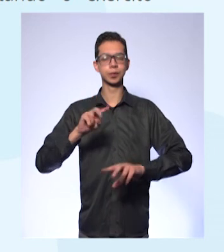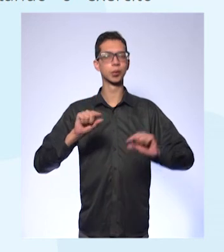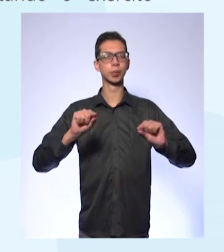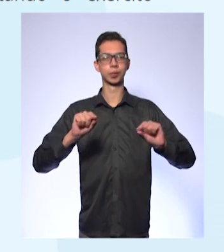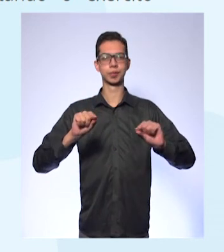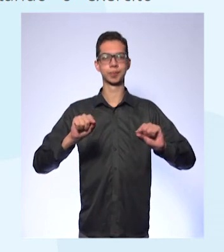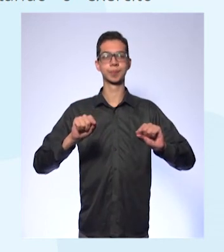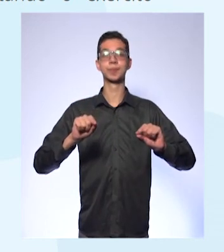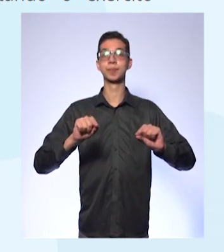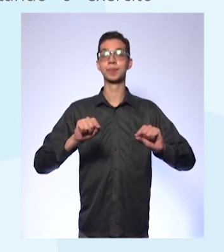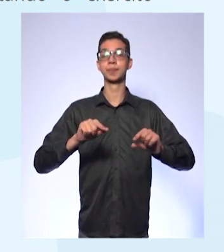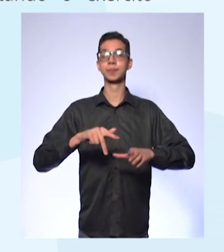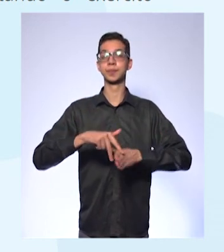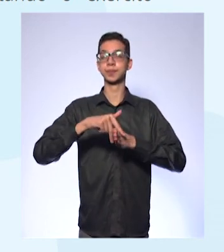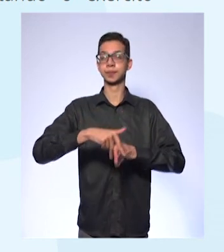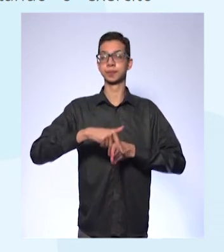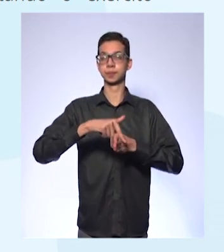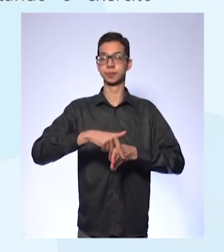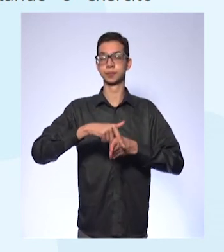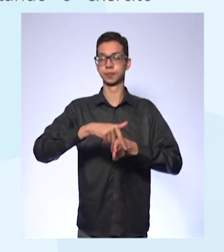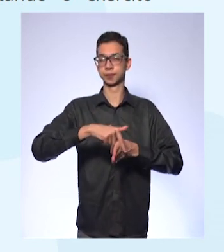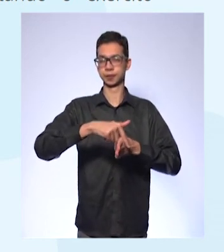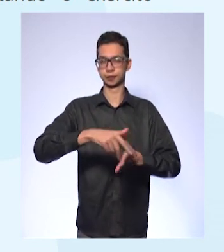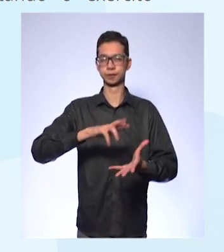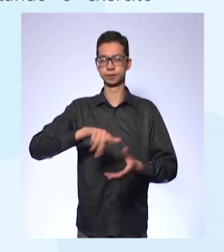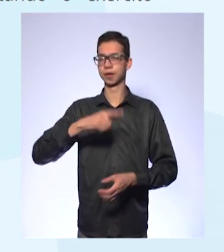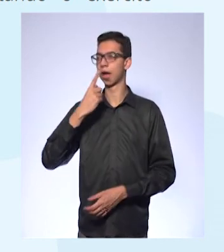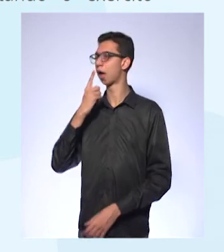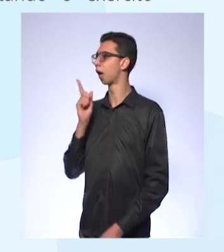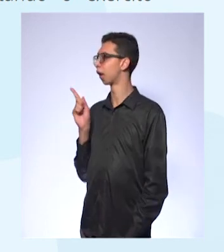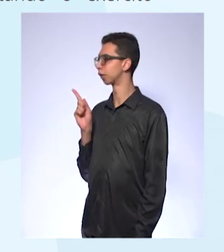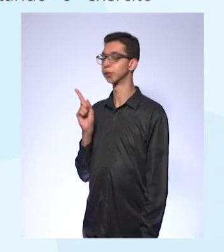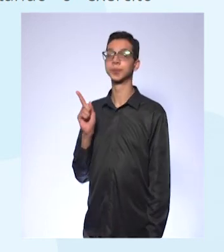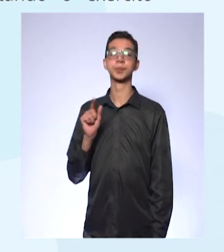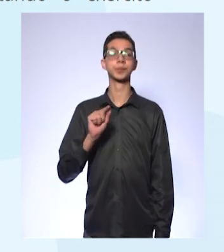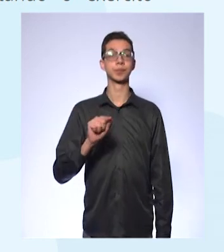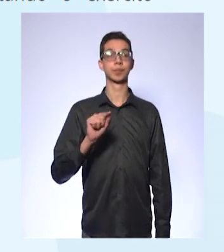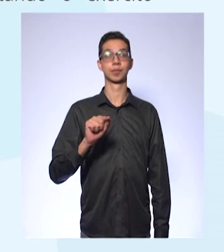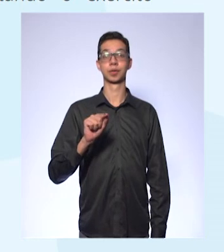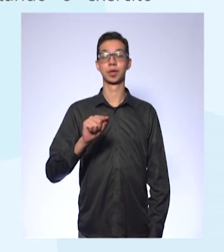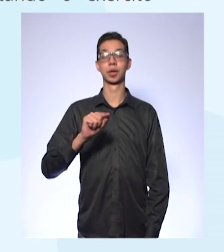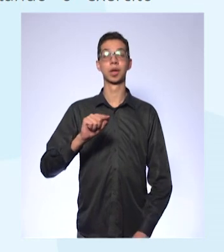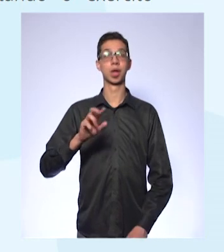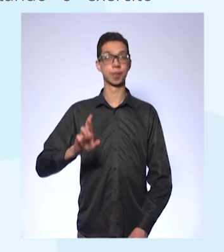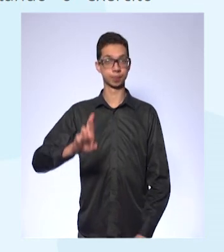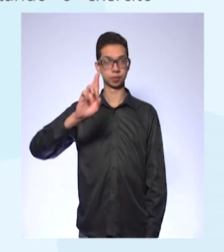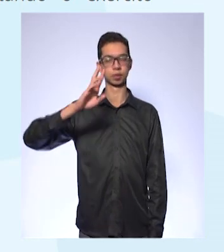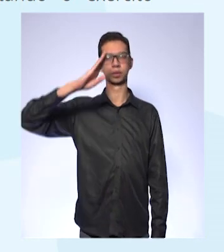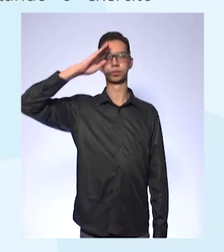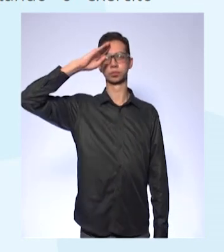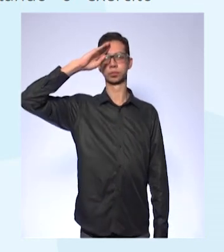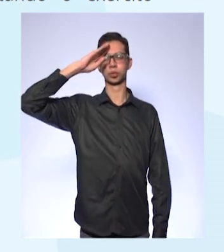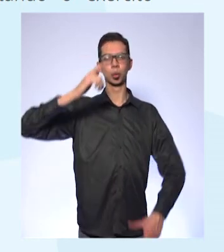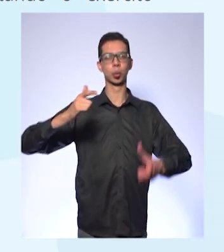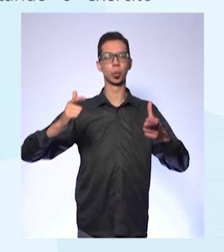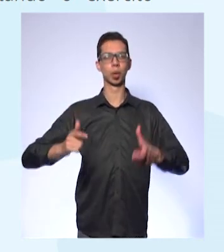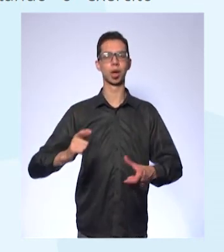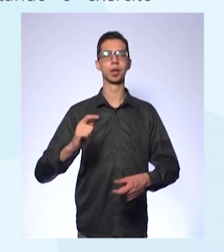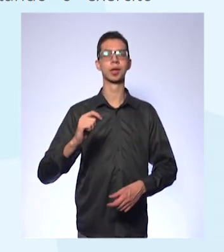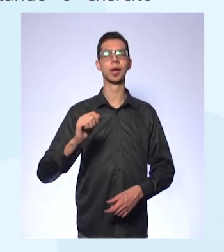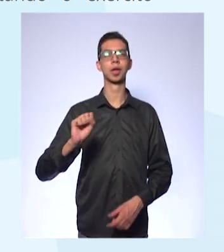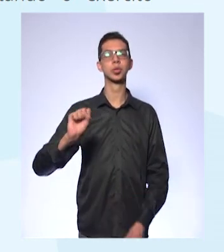de cavalaria de Guilherme Littrán, representando o exército rio-grandense. Mas aí, já é o final da história, né? A